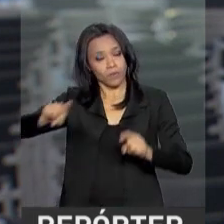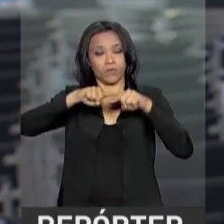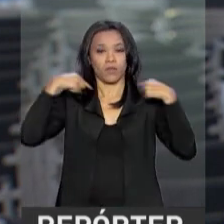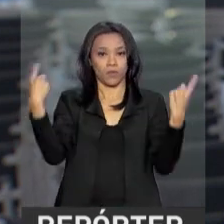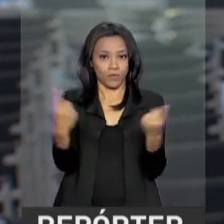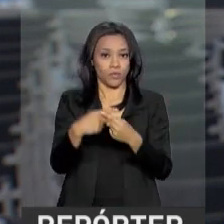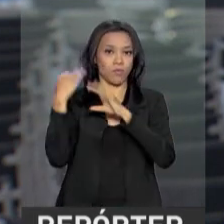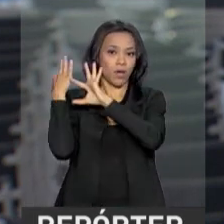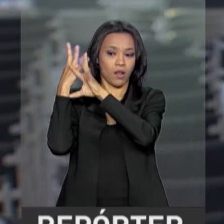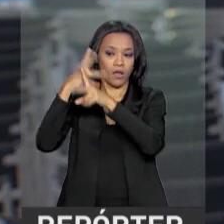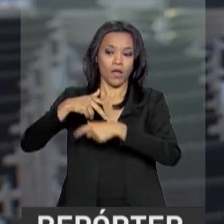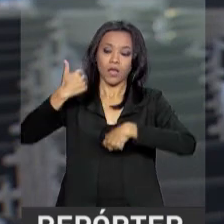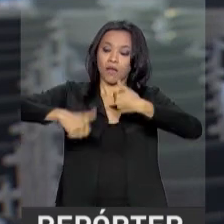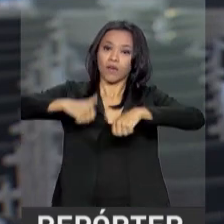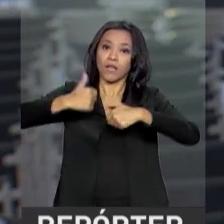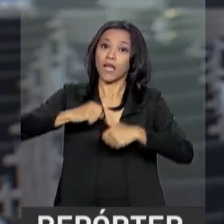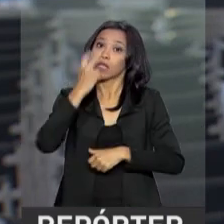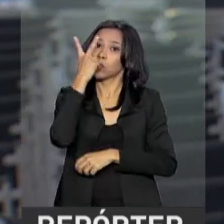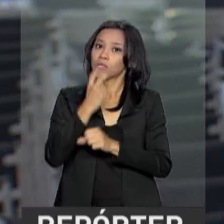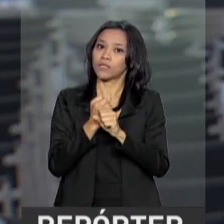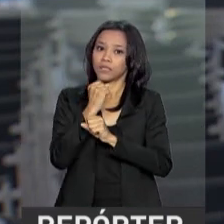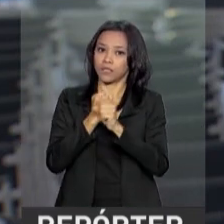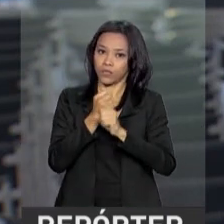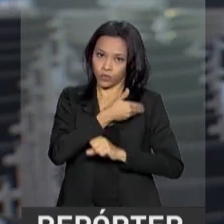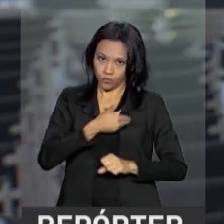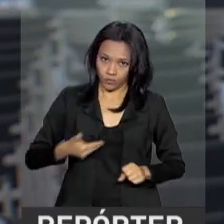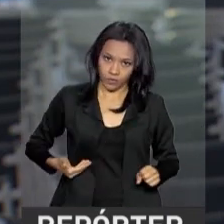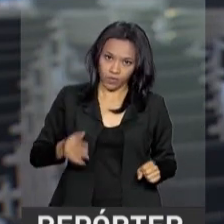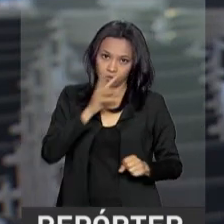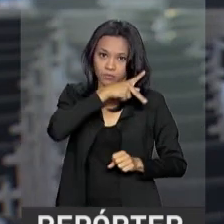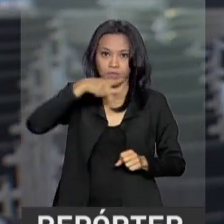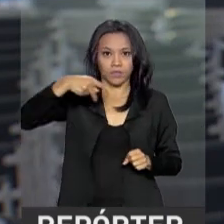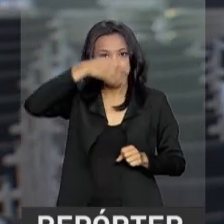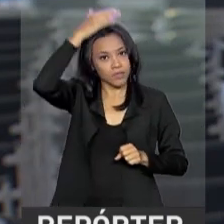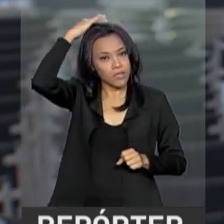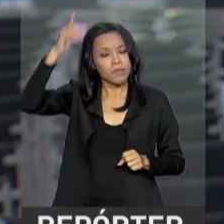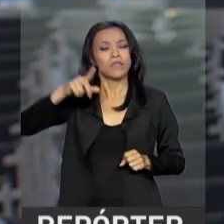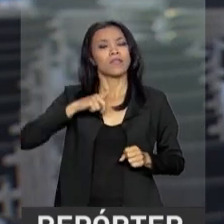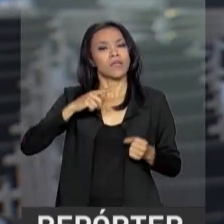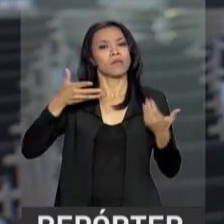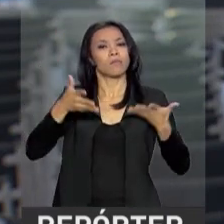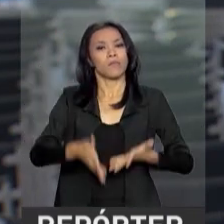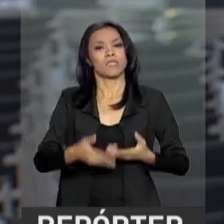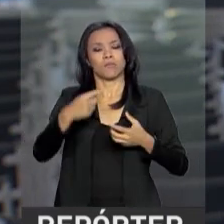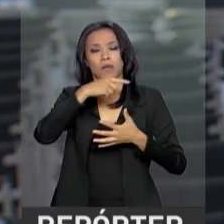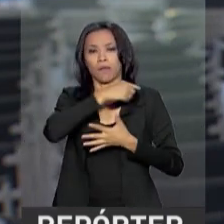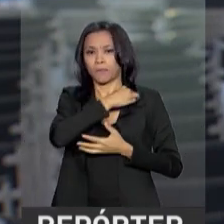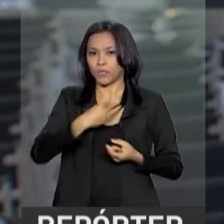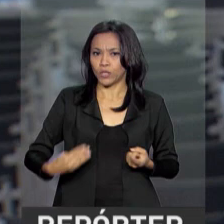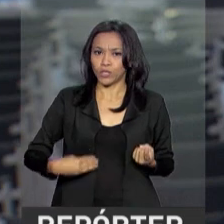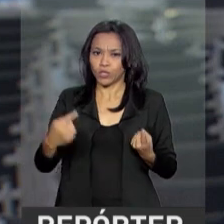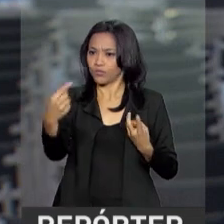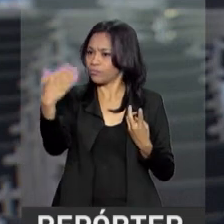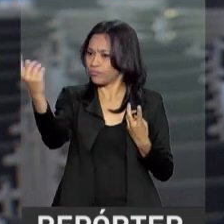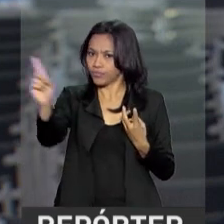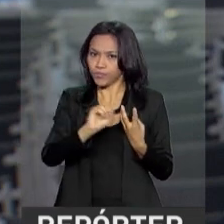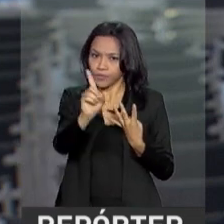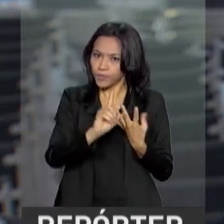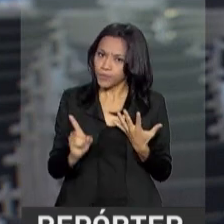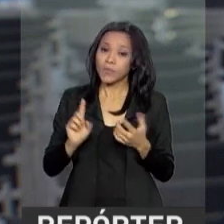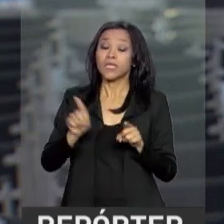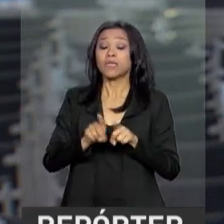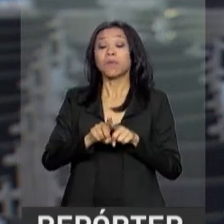balanço sobre os dois anos do governo dele além dos ministros também vão participar dessa reunião parlamentares e presidentes de estatais